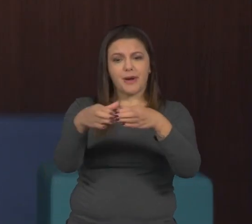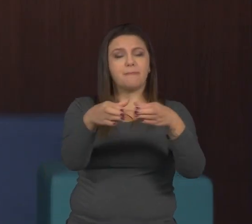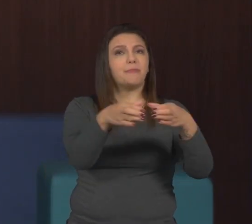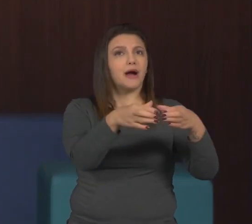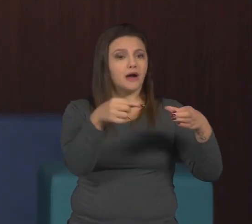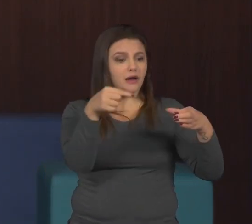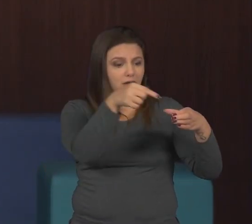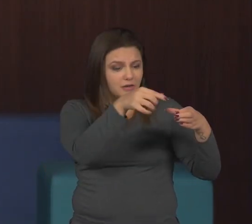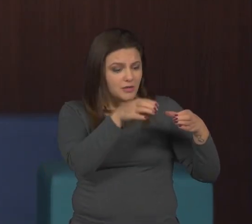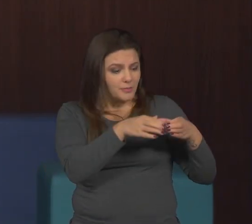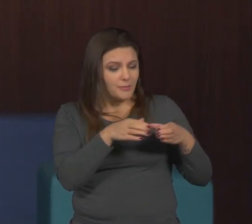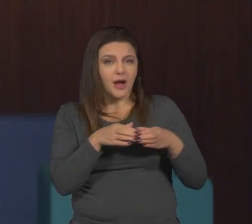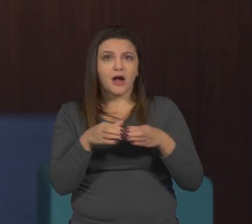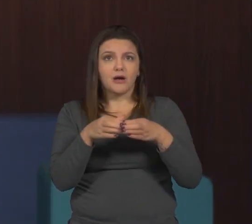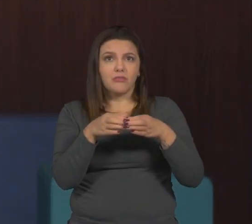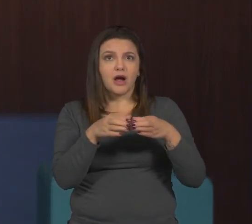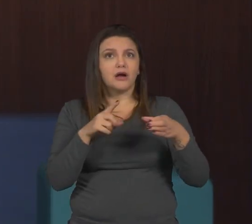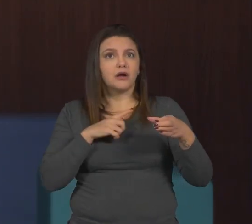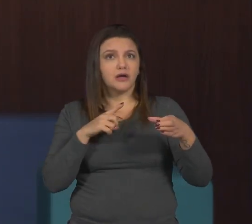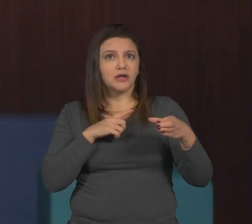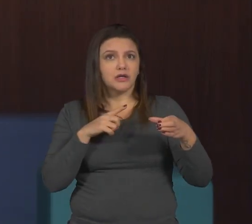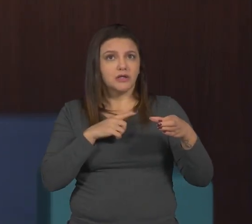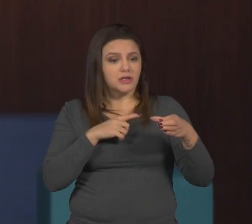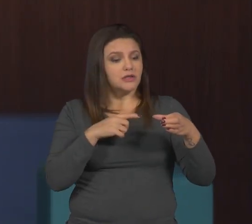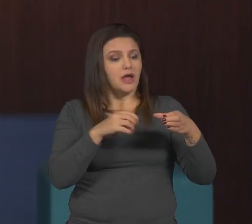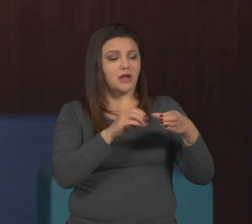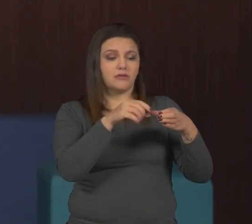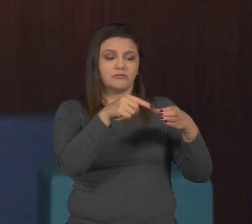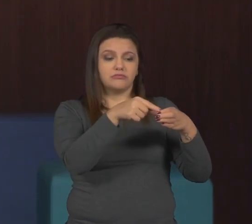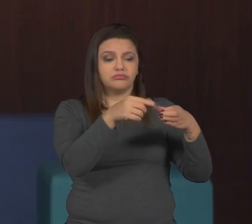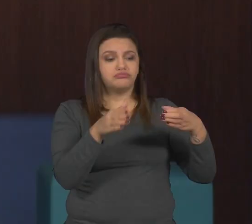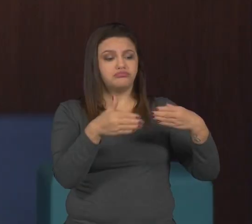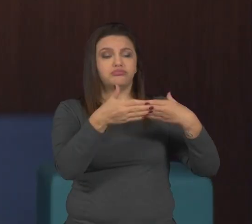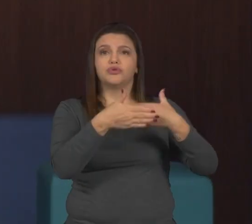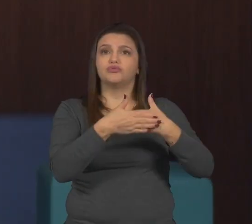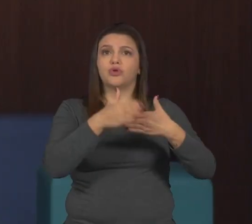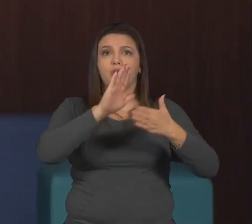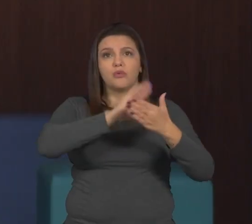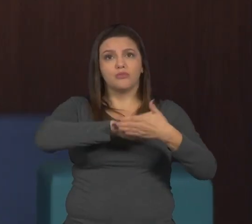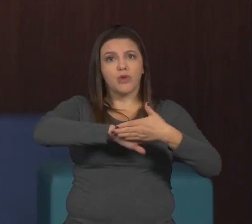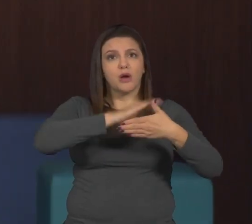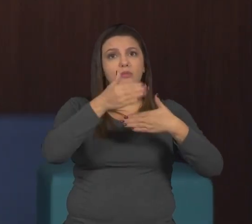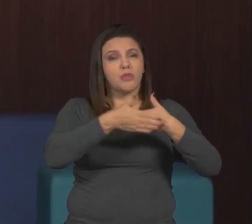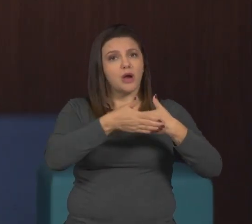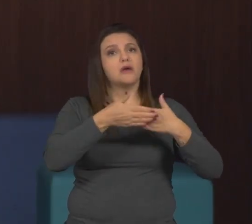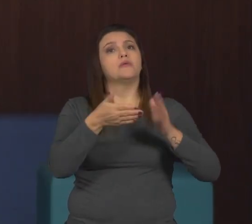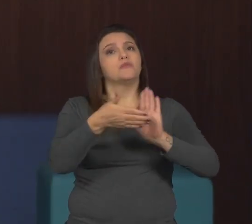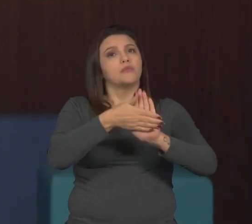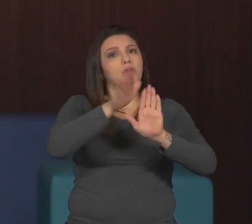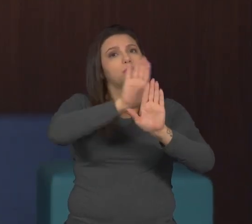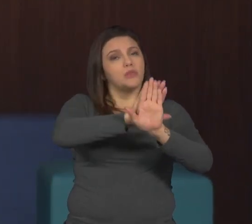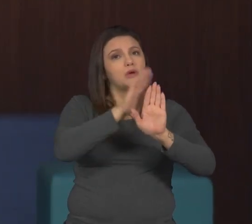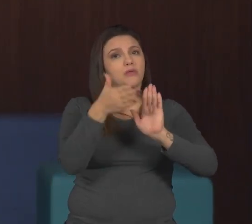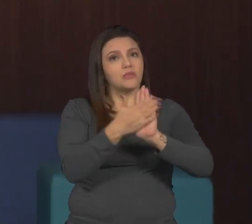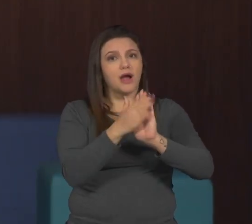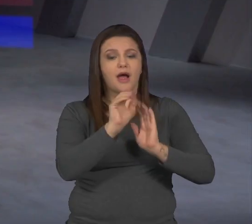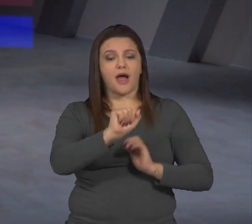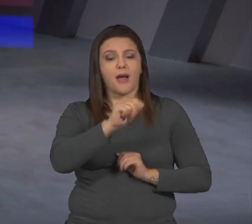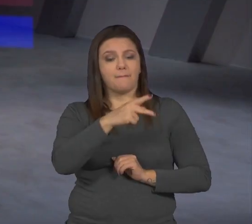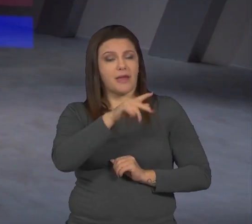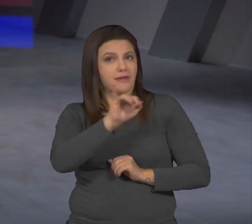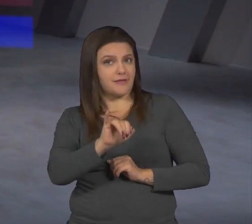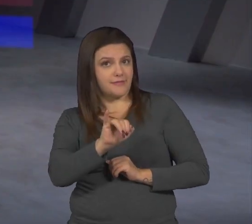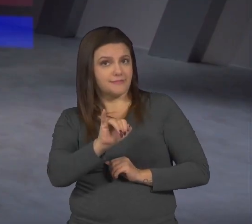objeto, encapsulados na forma de um objeto com uma interface bem definida de entrada e saída, o que a gente chama de APIs, né?